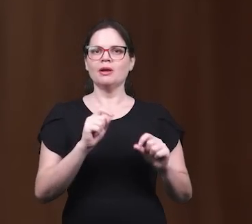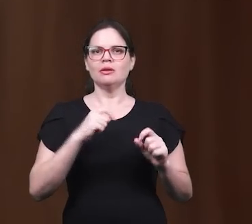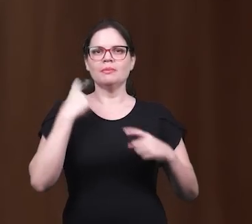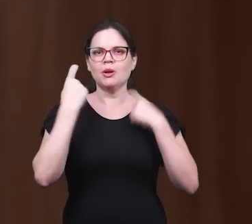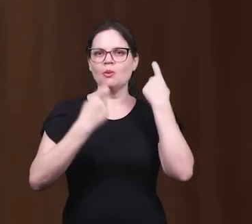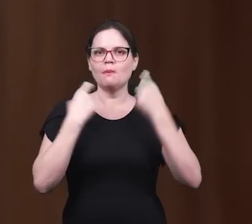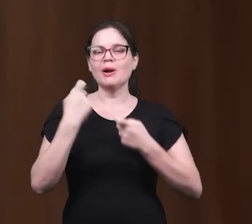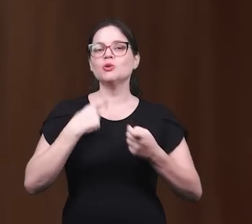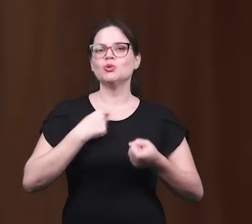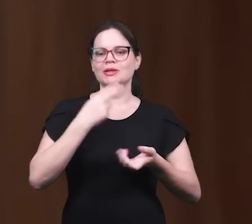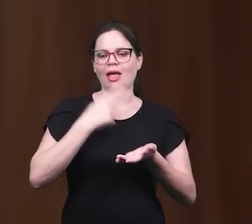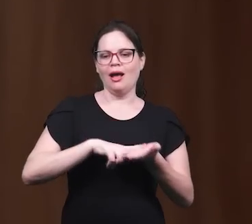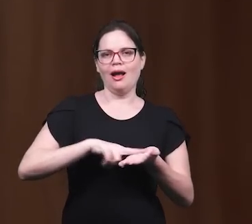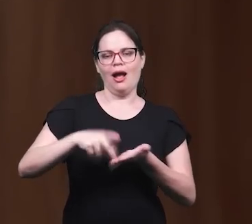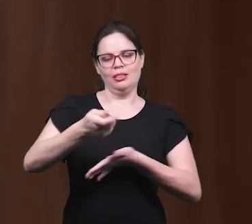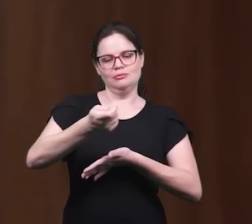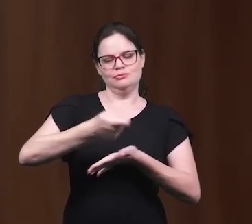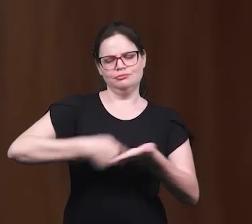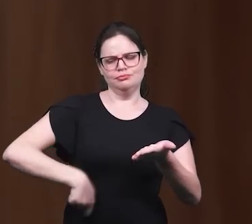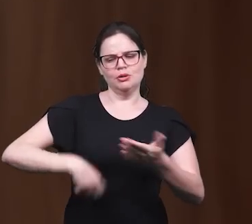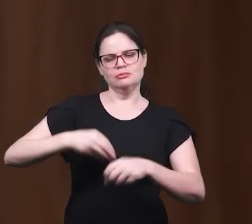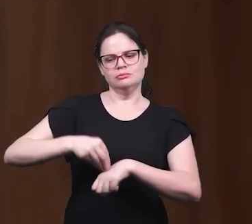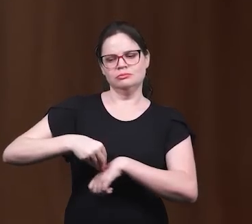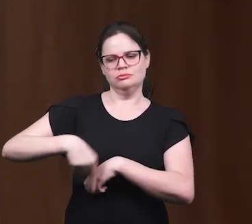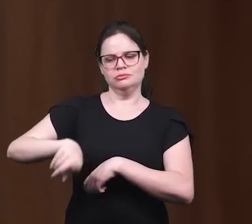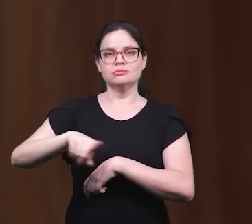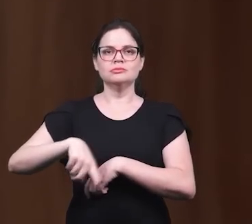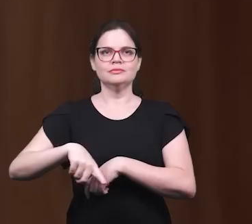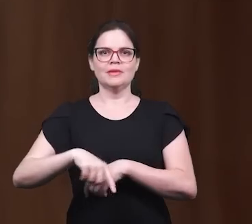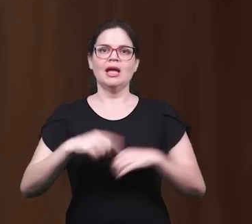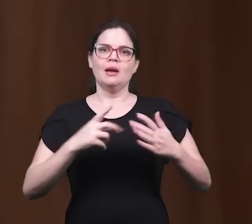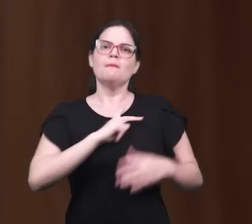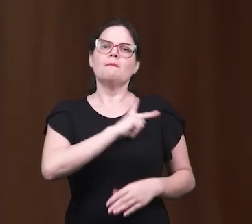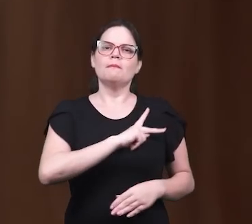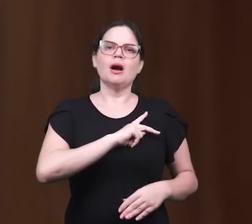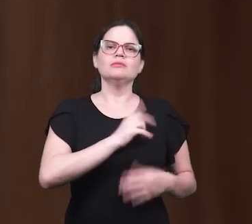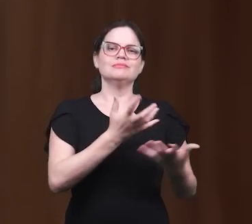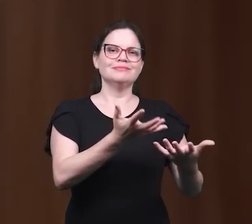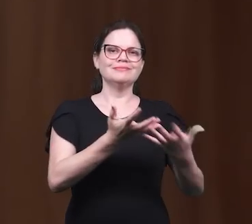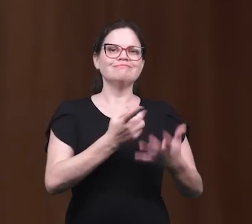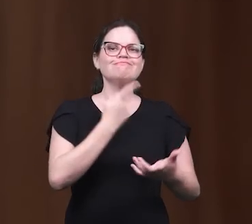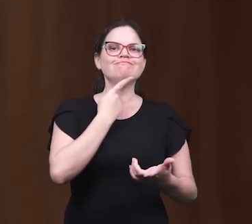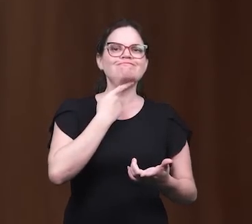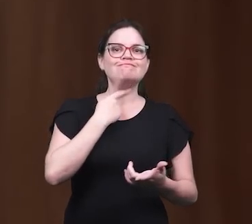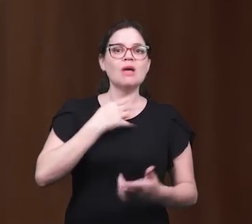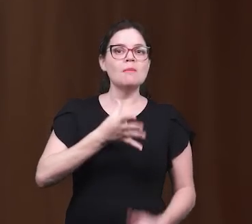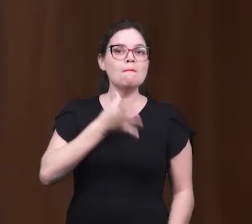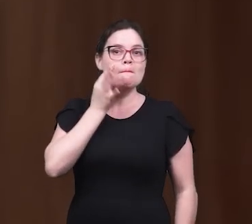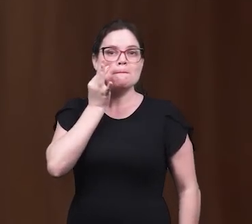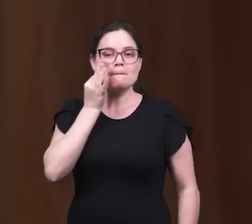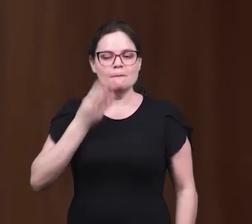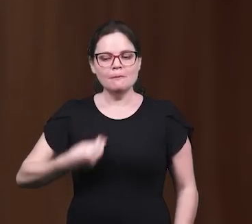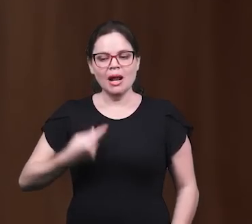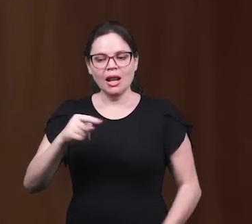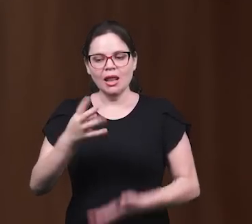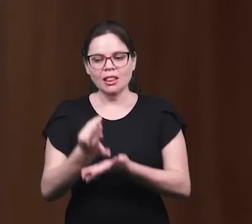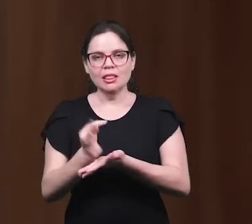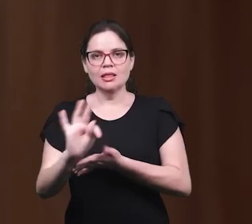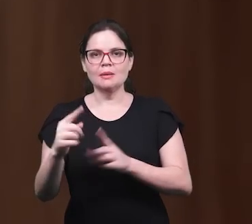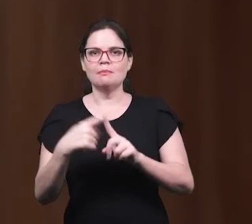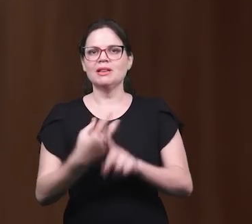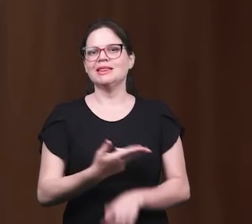assistir esta igreja. E, mesmo desejoso de estar em Tessalônica novamente, mas